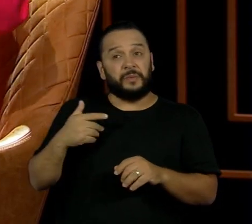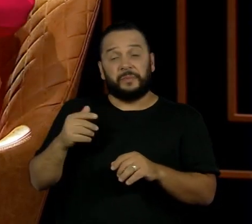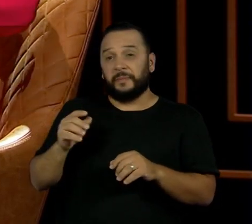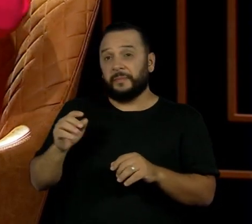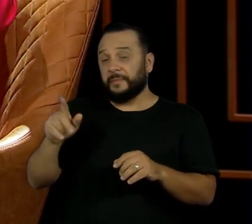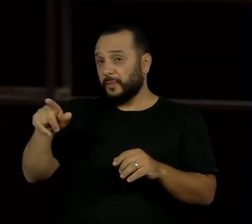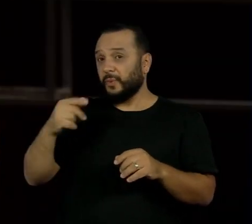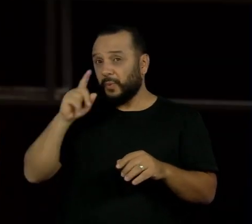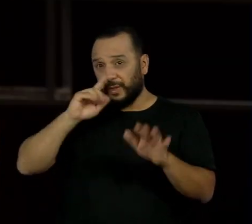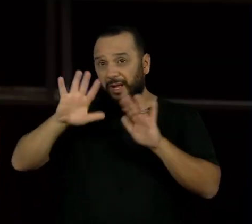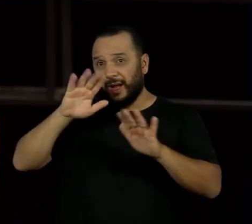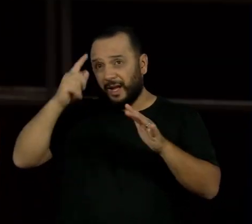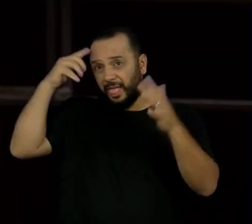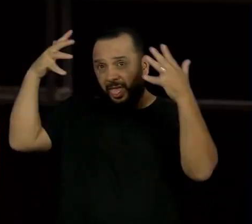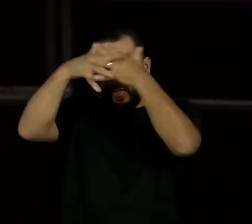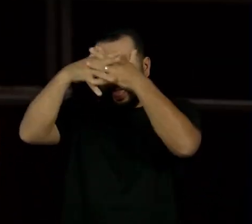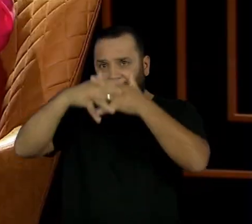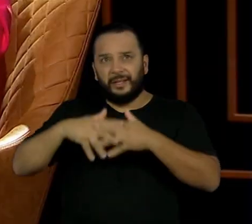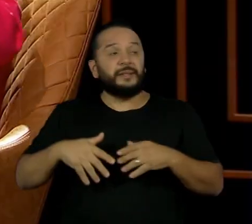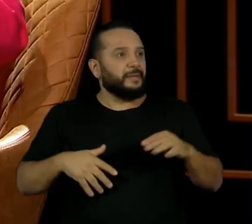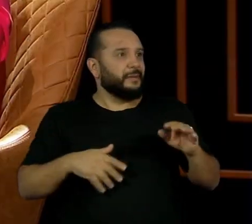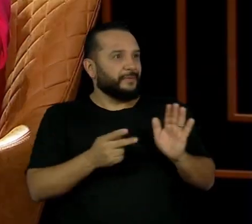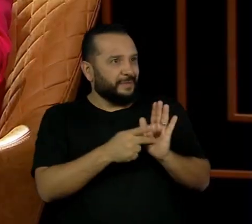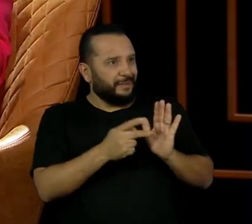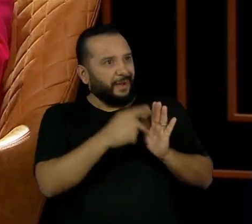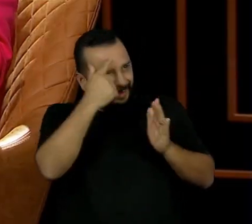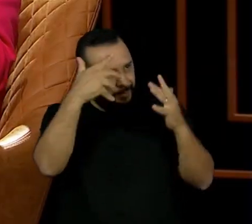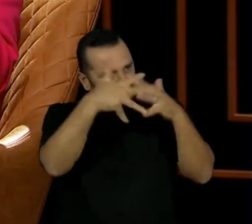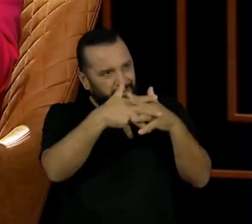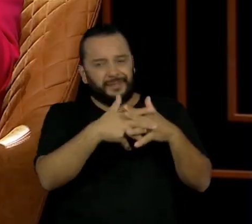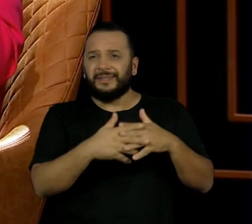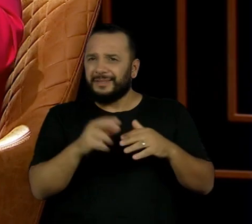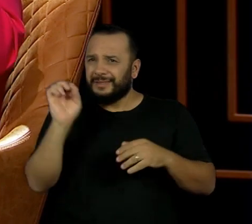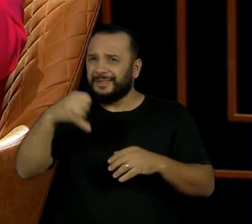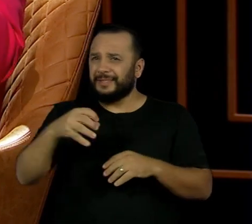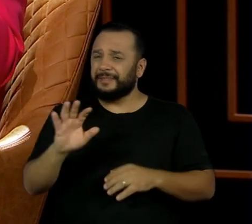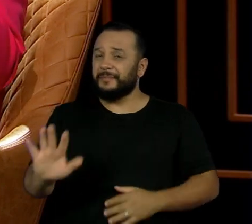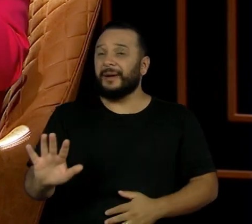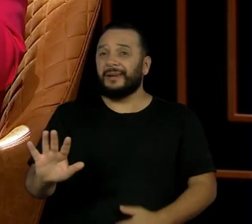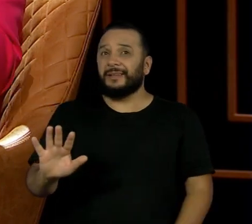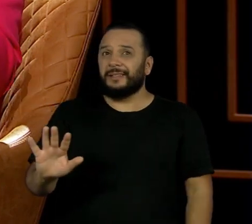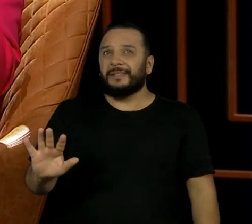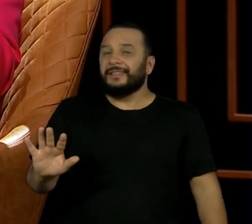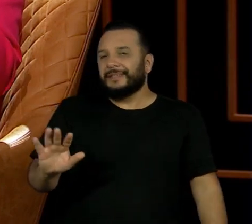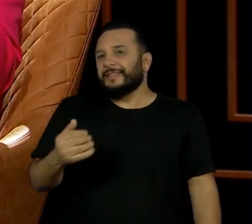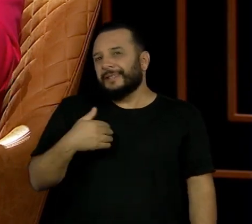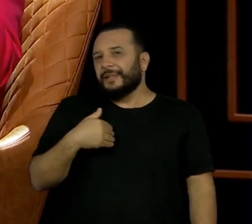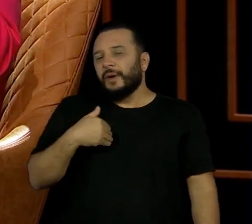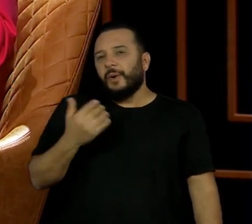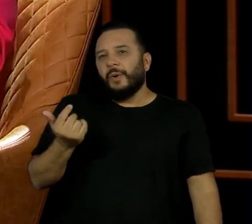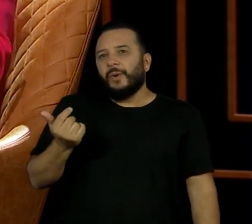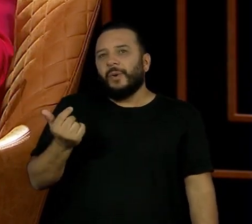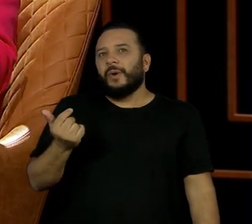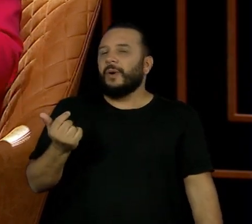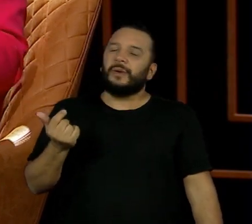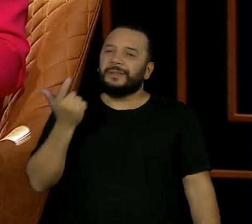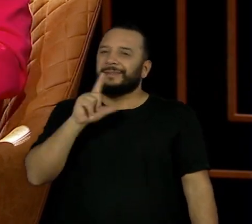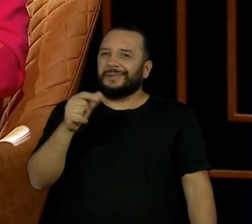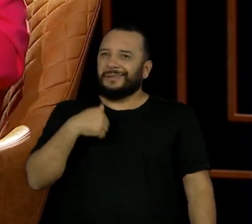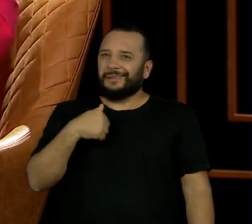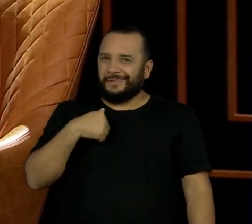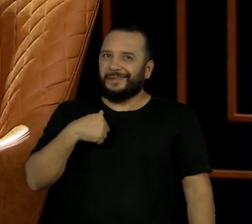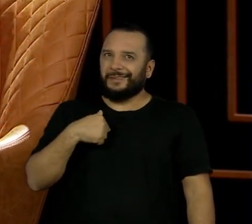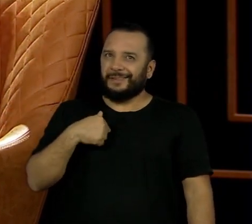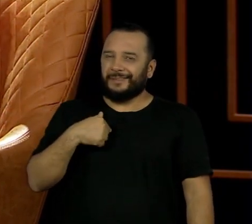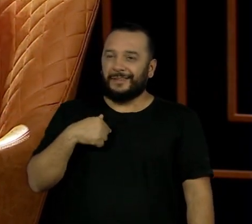dar um nó, né, na dar cabeça. Dar um nó e perder esse ar que você tem. Mas aí, enfim, era uma coisa muito específica que eu